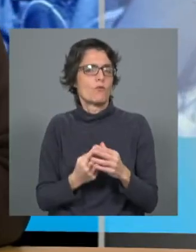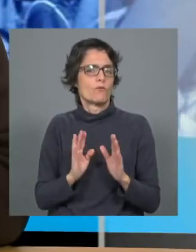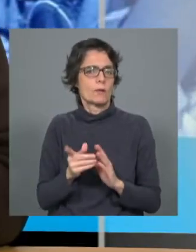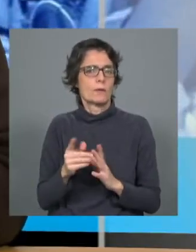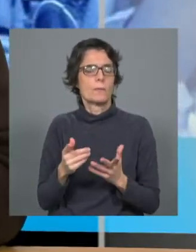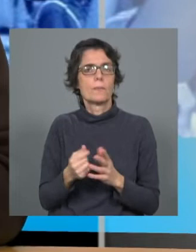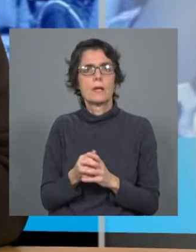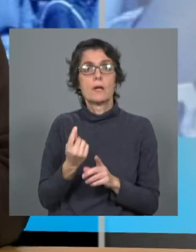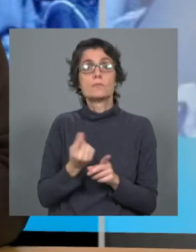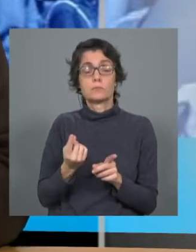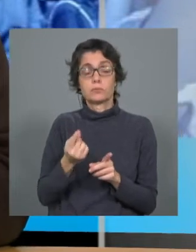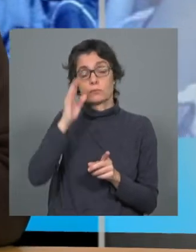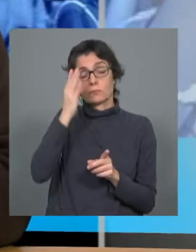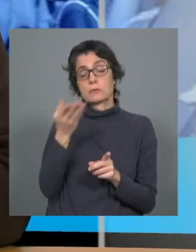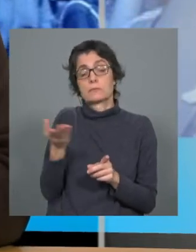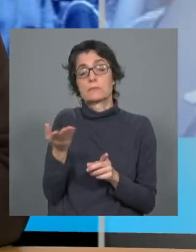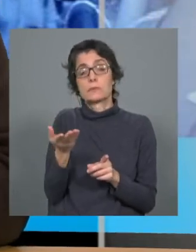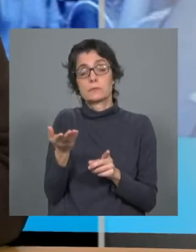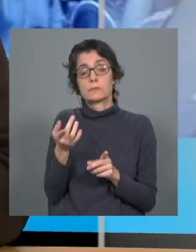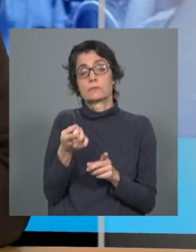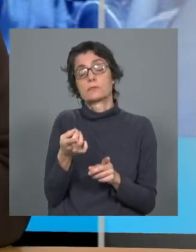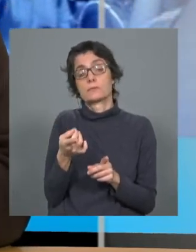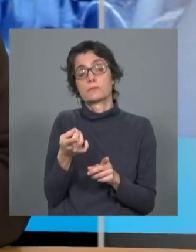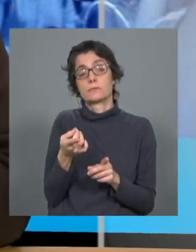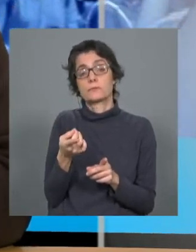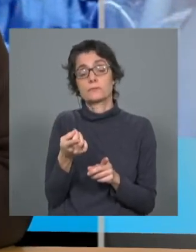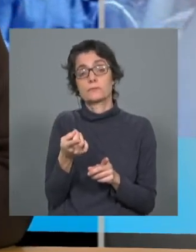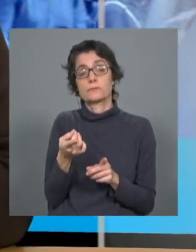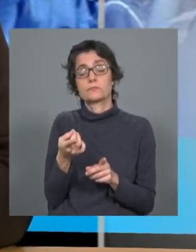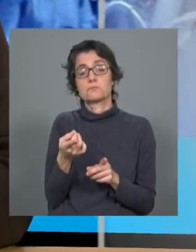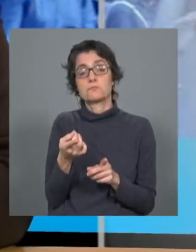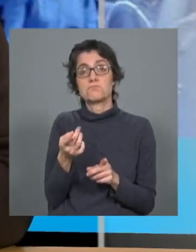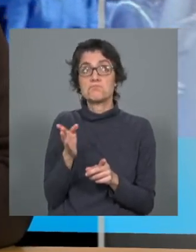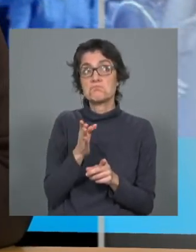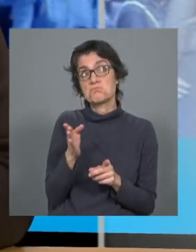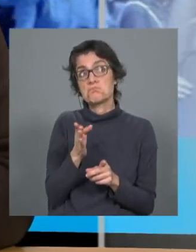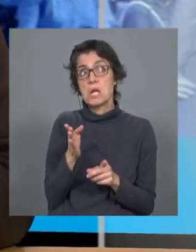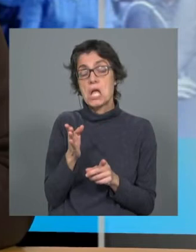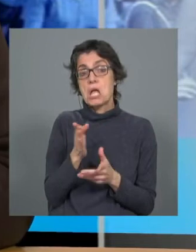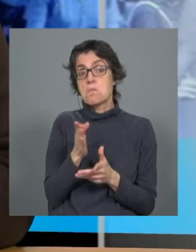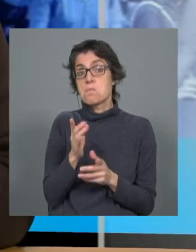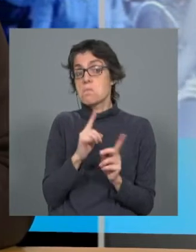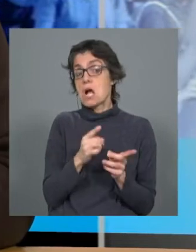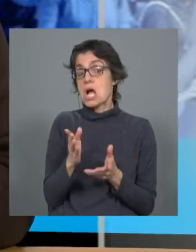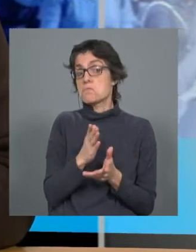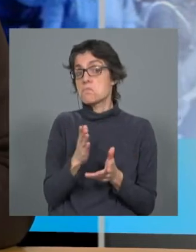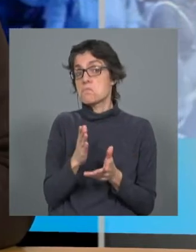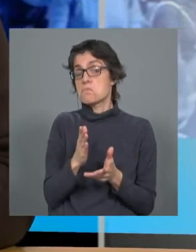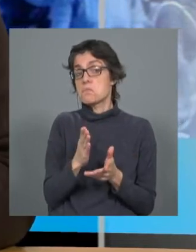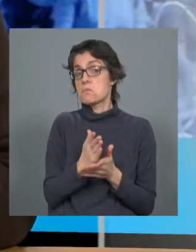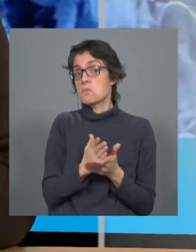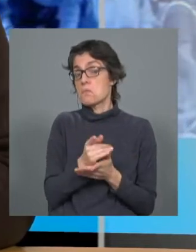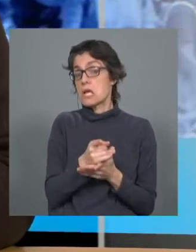também está muito nessa expectativa de talvez a meio de março se perceber melhor como poderá ser